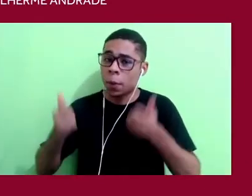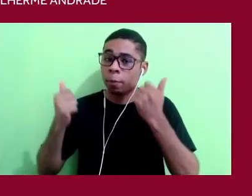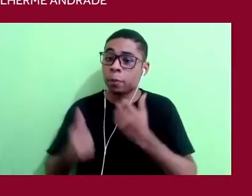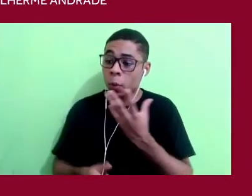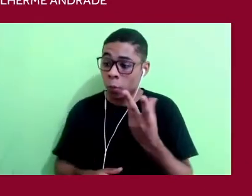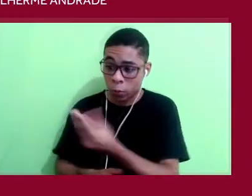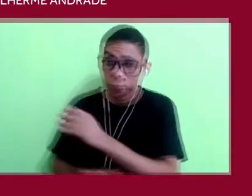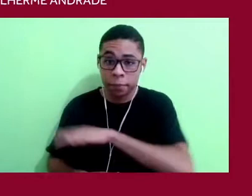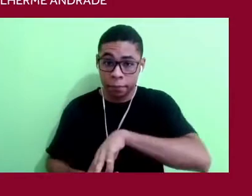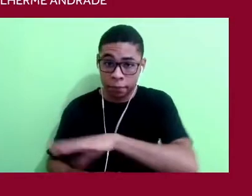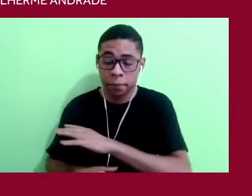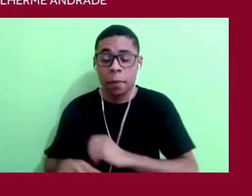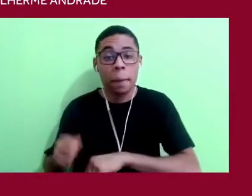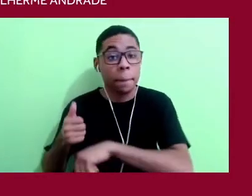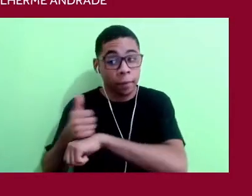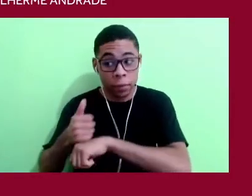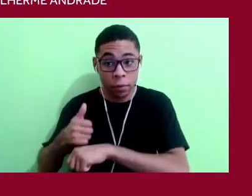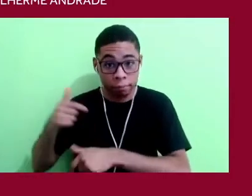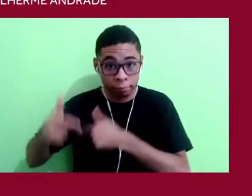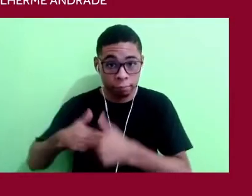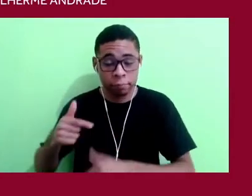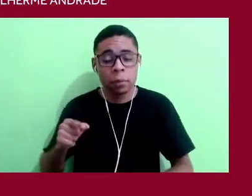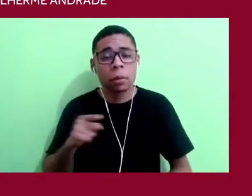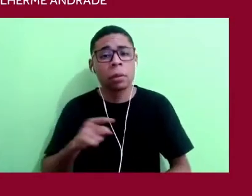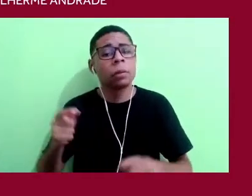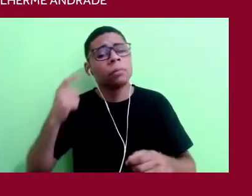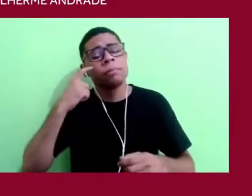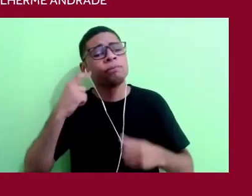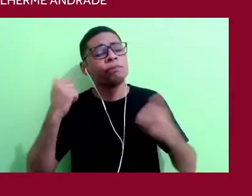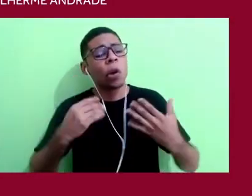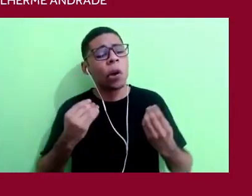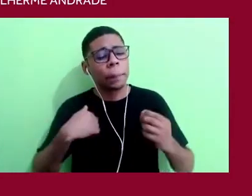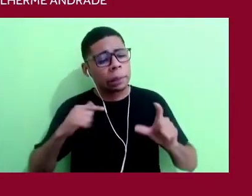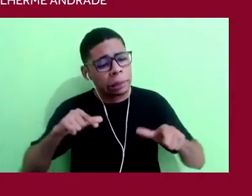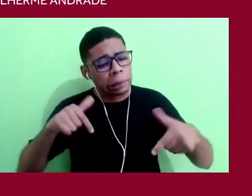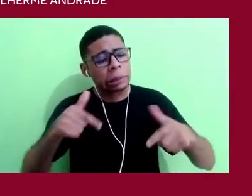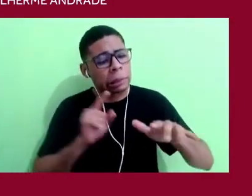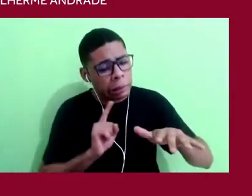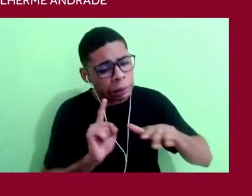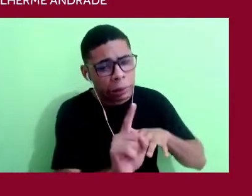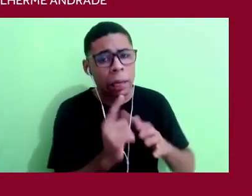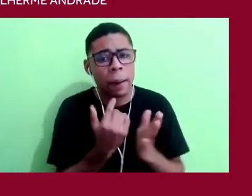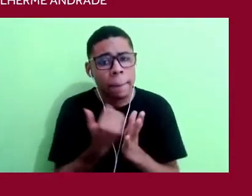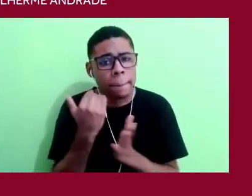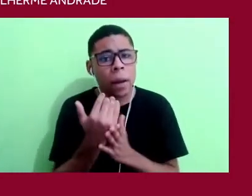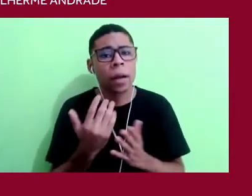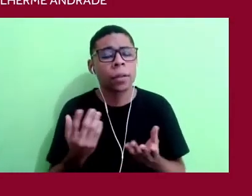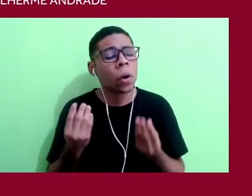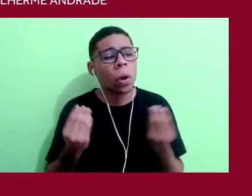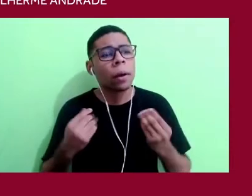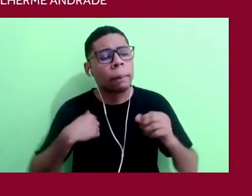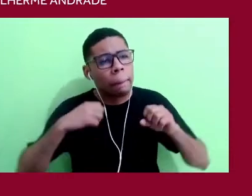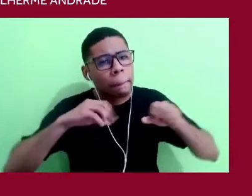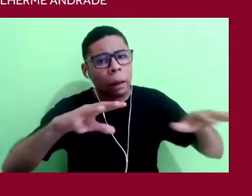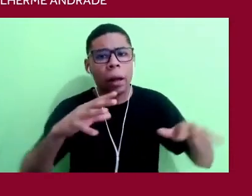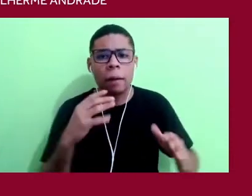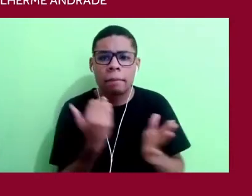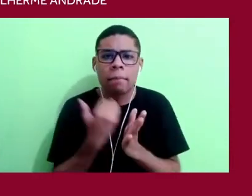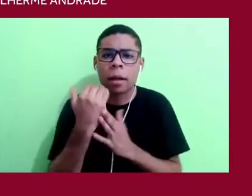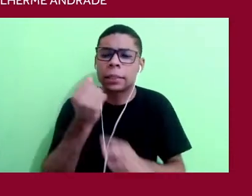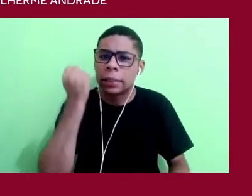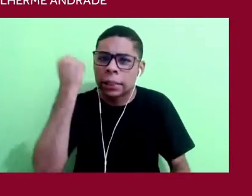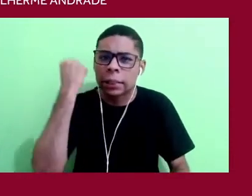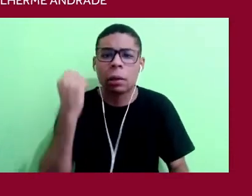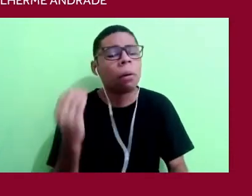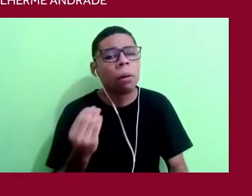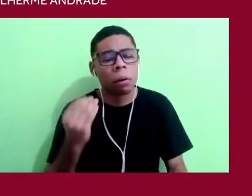me perguntam como gerar mais engajamento nas nossas mídias, né? E eu acho